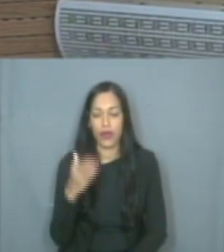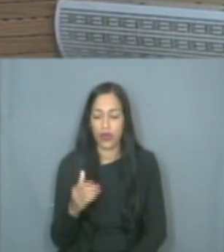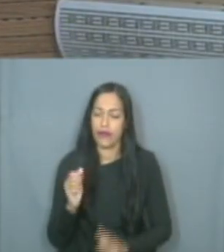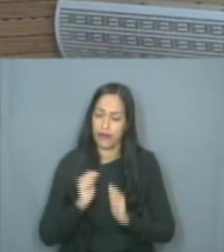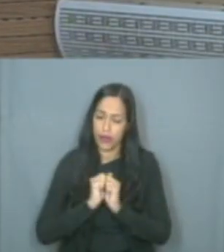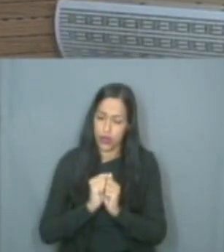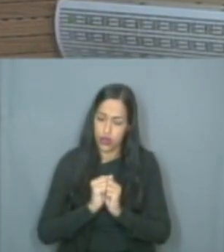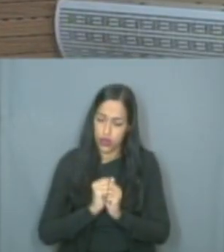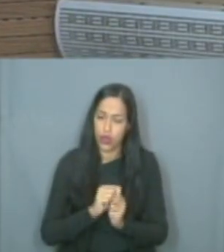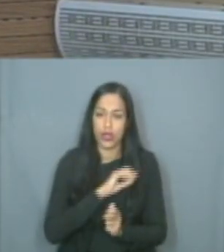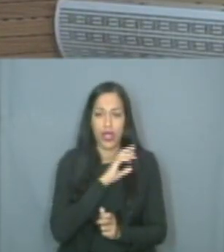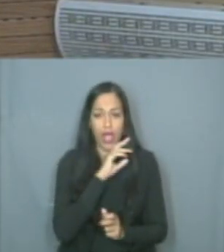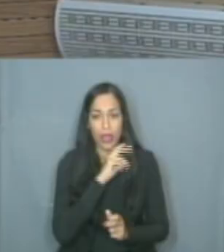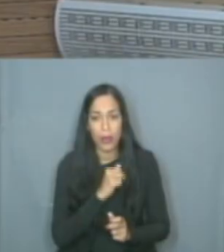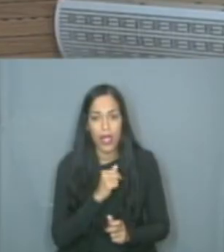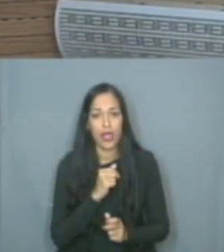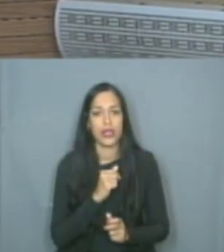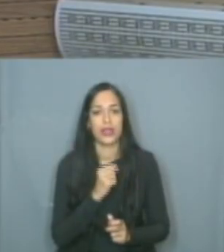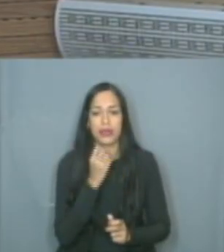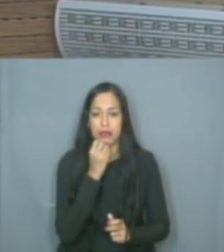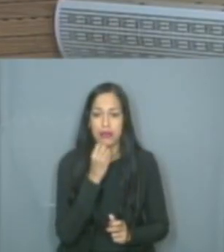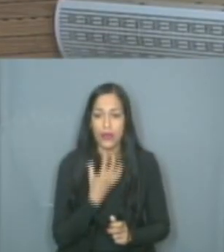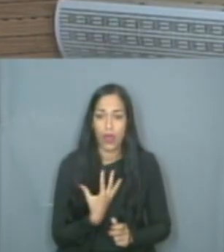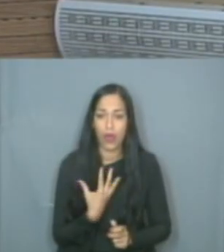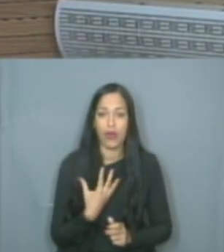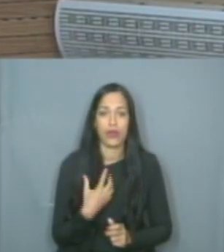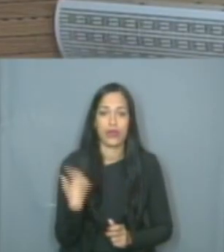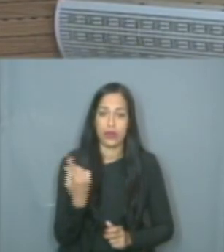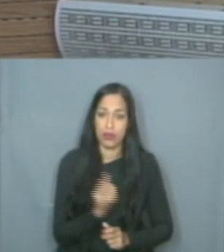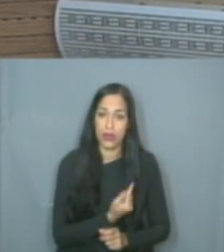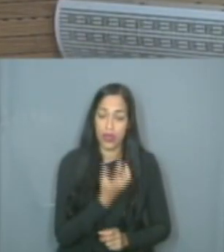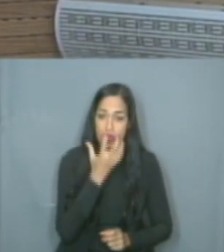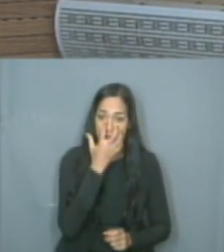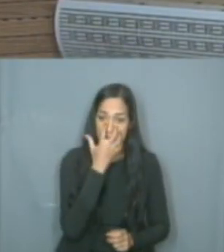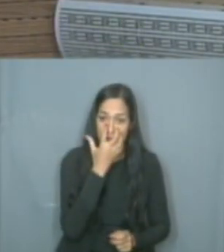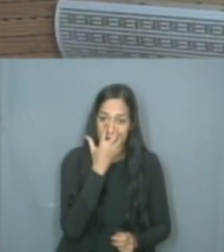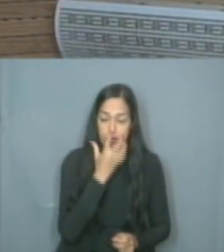animais, seus pets, são parques muito bons para os nossos cães e